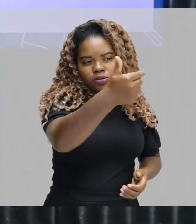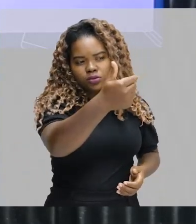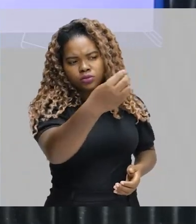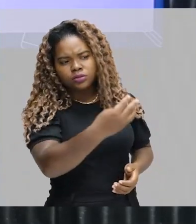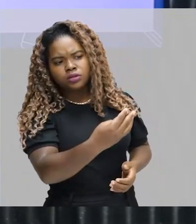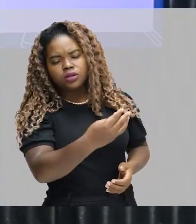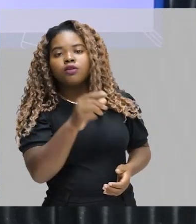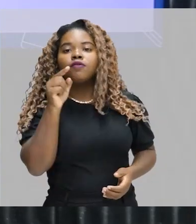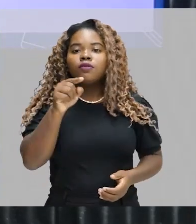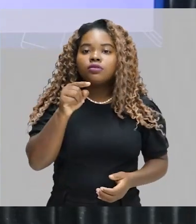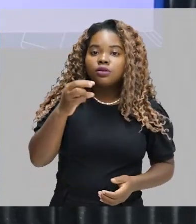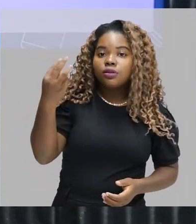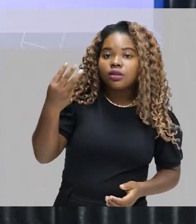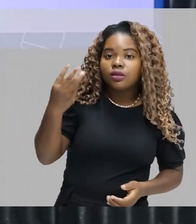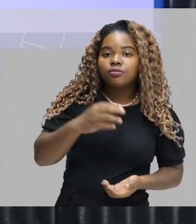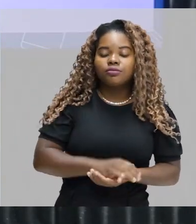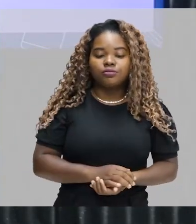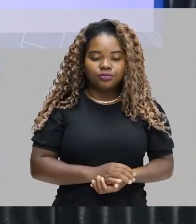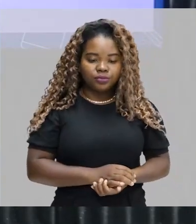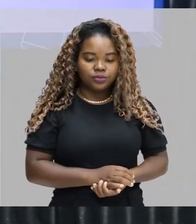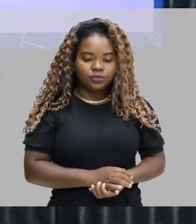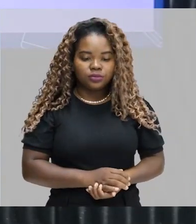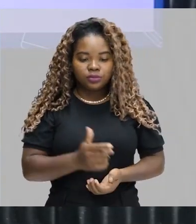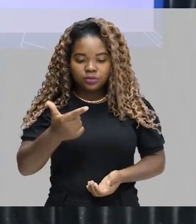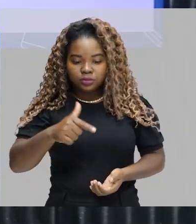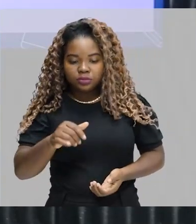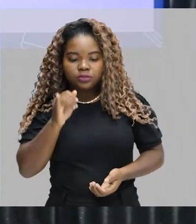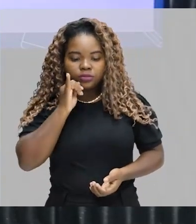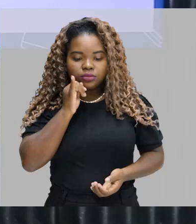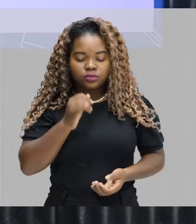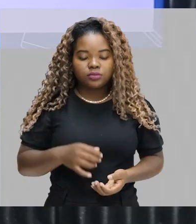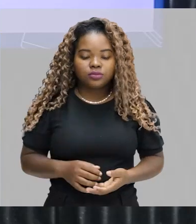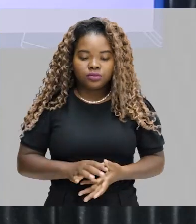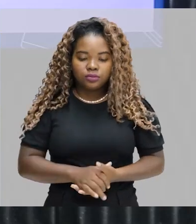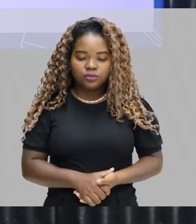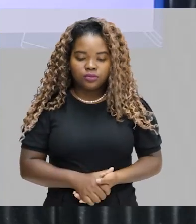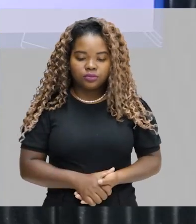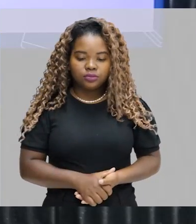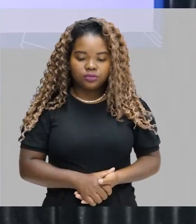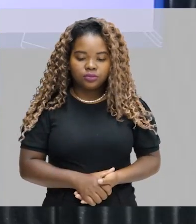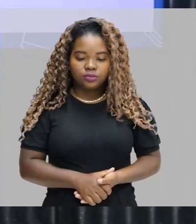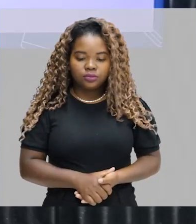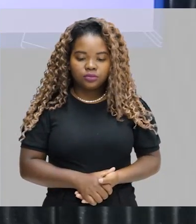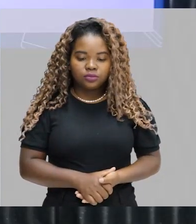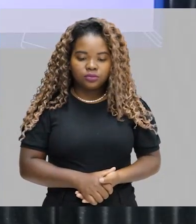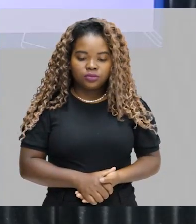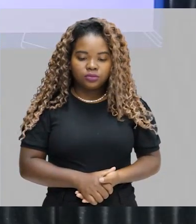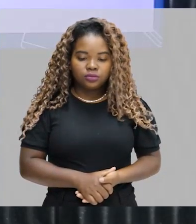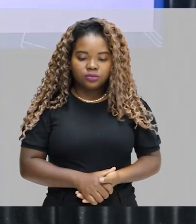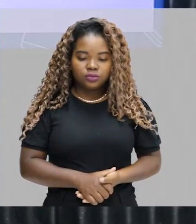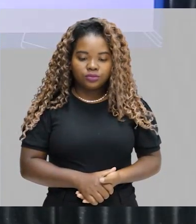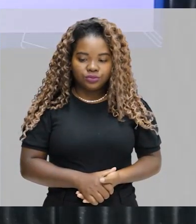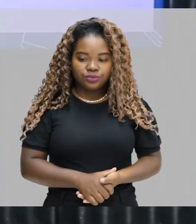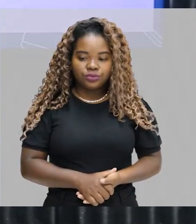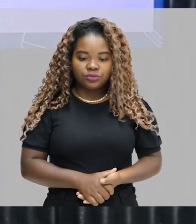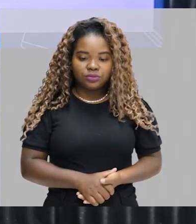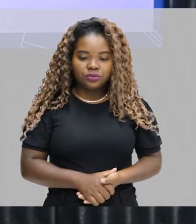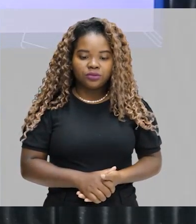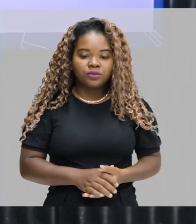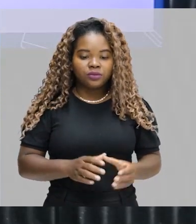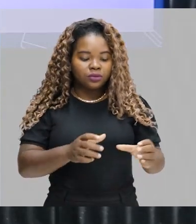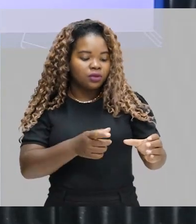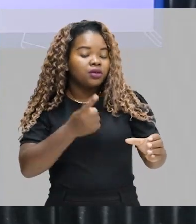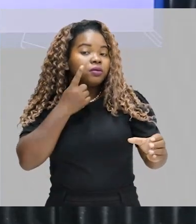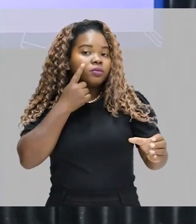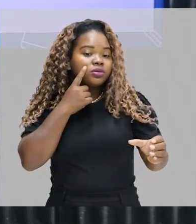você é o terceiro, third. That was your fifth cookie. aquele foi o quinto biscoito que você comeu.